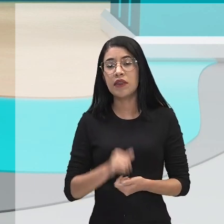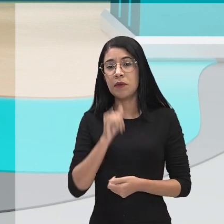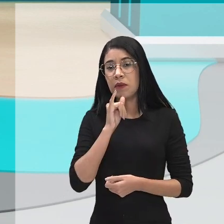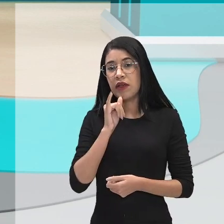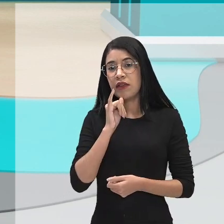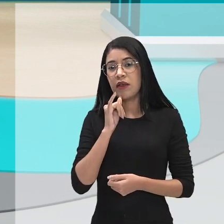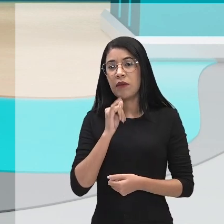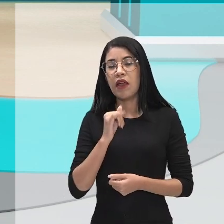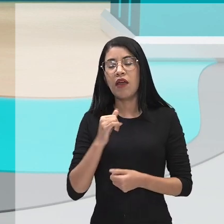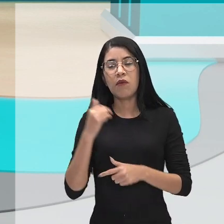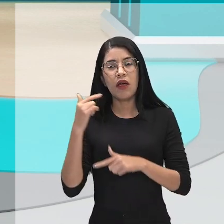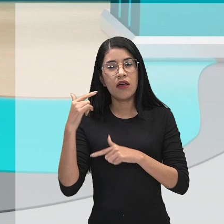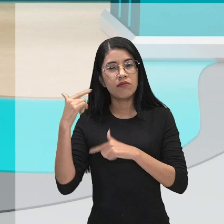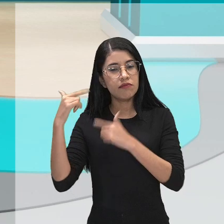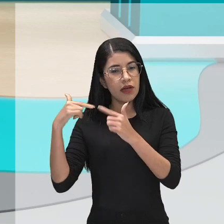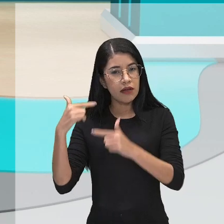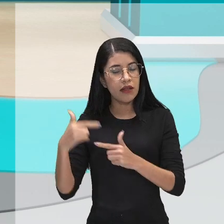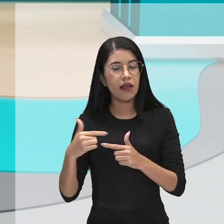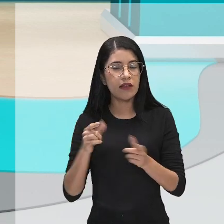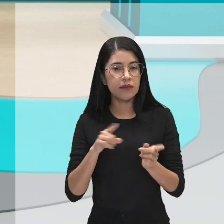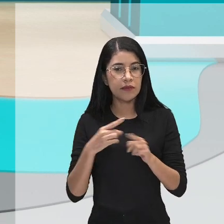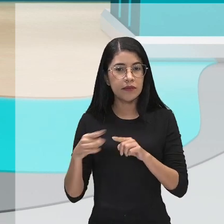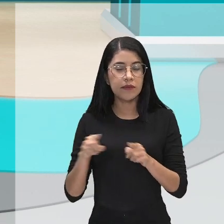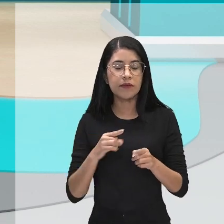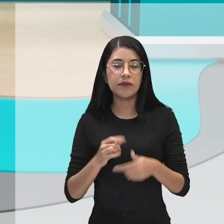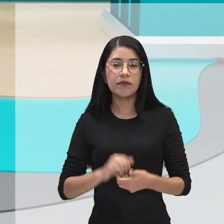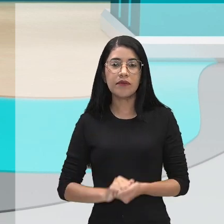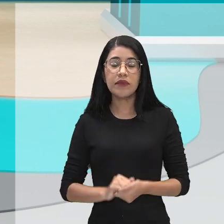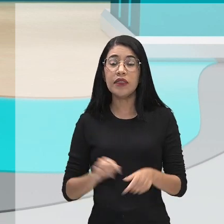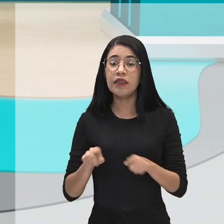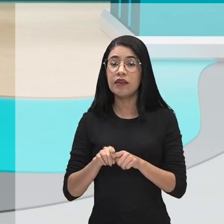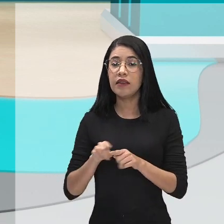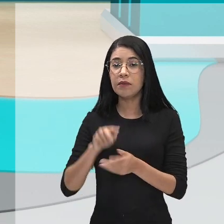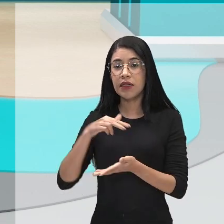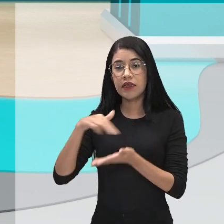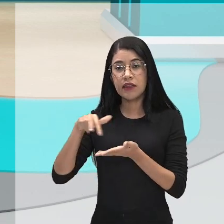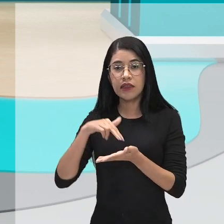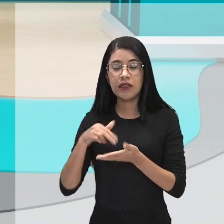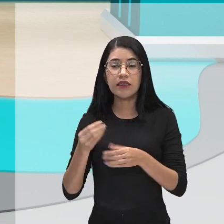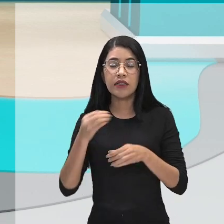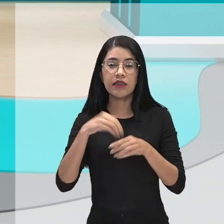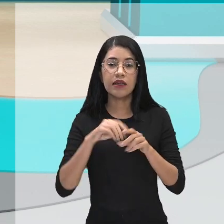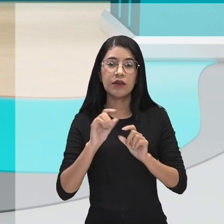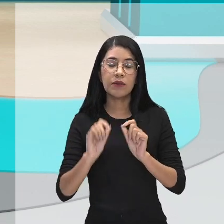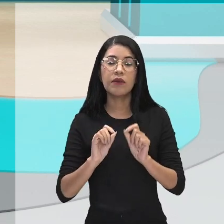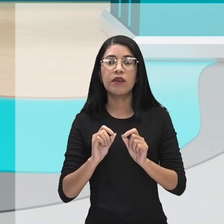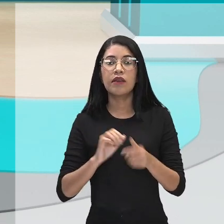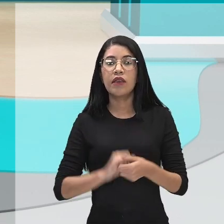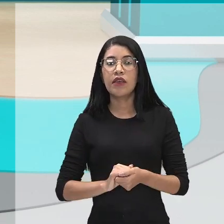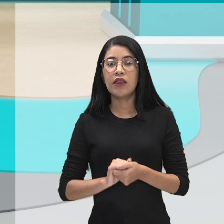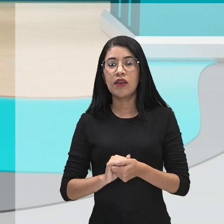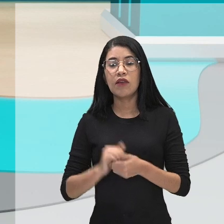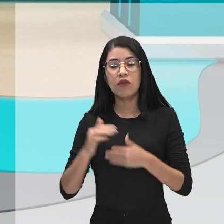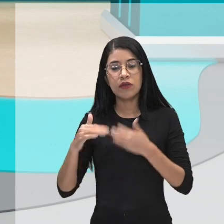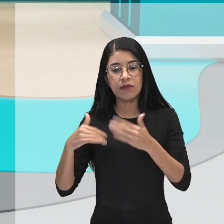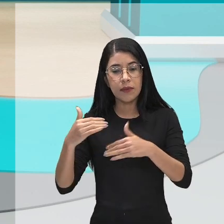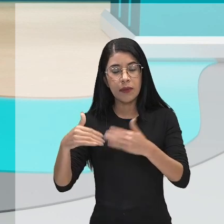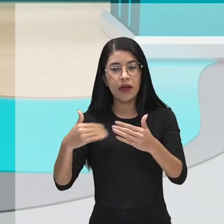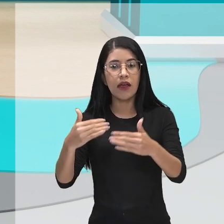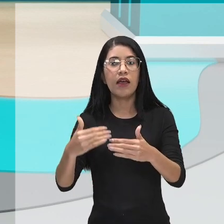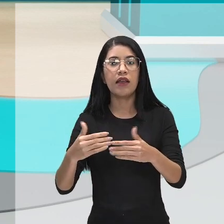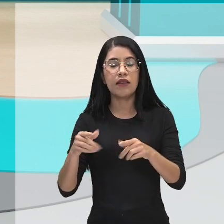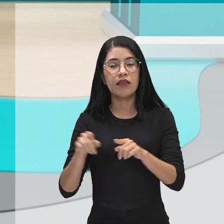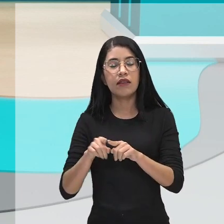música clássica, certo? E a dança também, isso envolve, são danças que vão se perpetuar ao longo